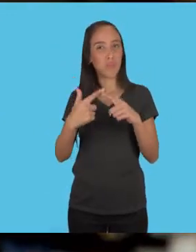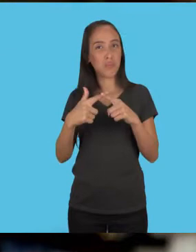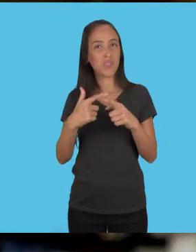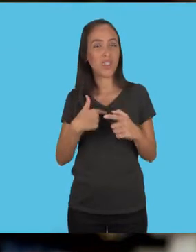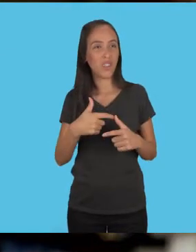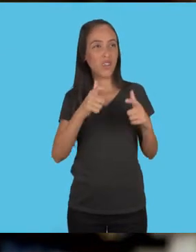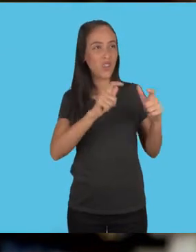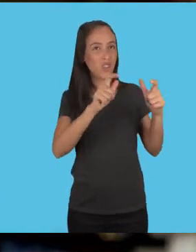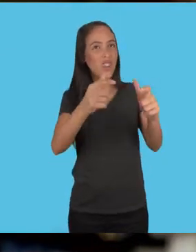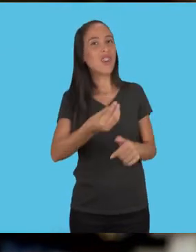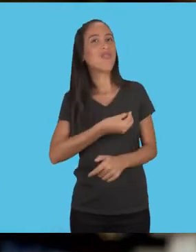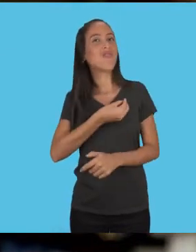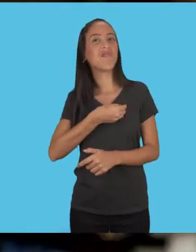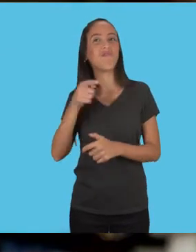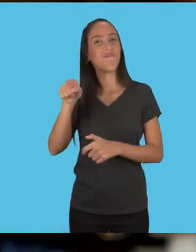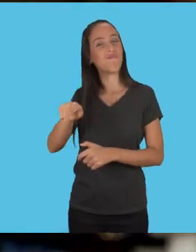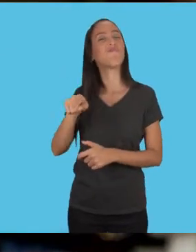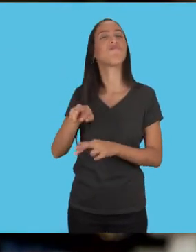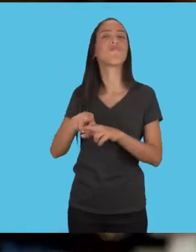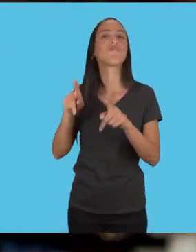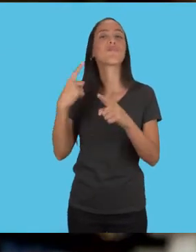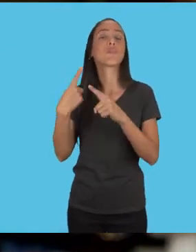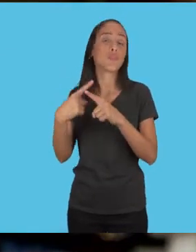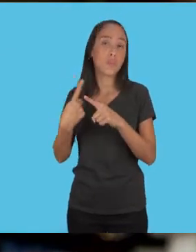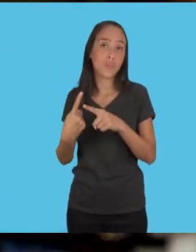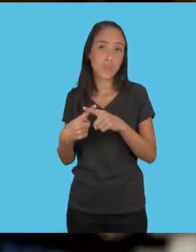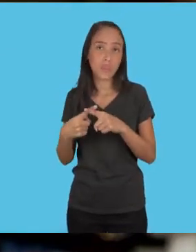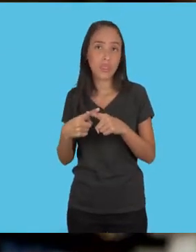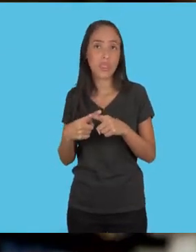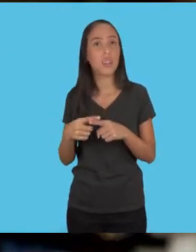viveu. Porque, por um lado,